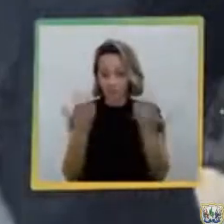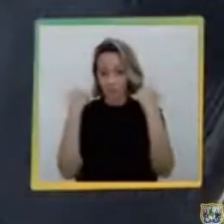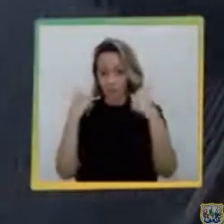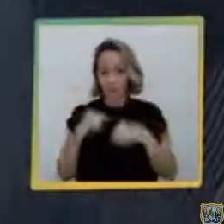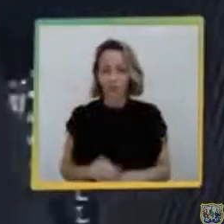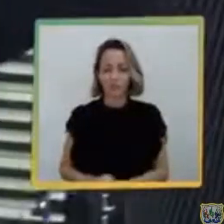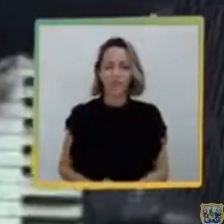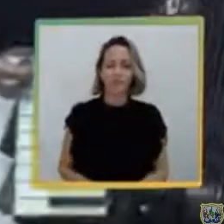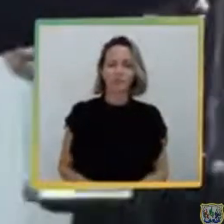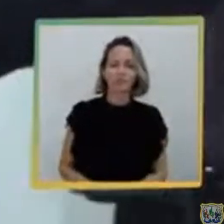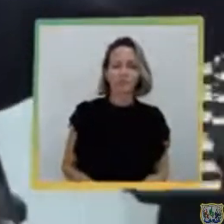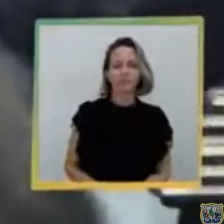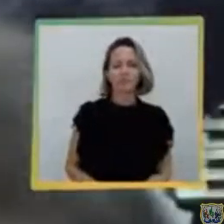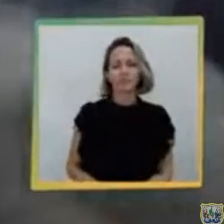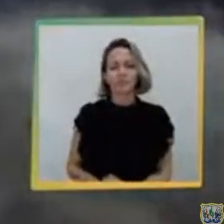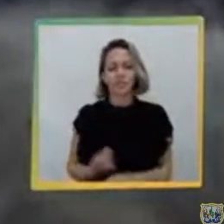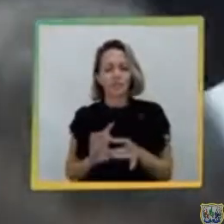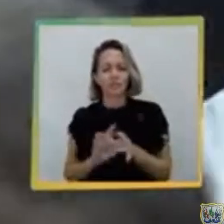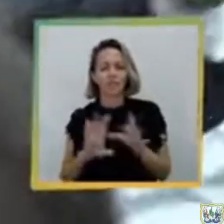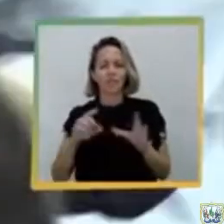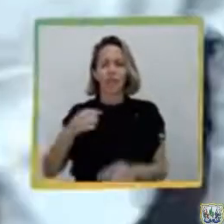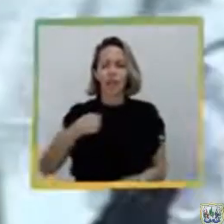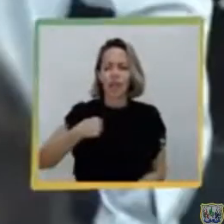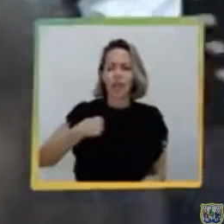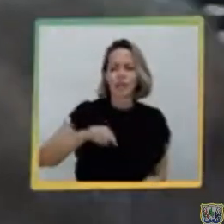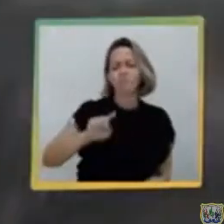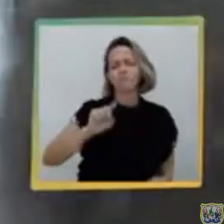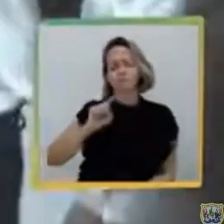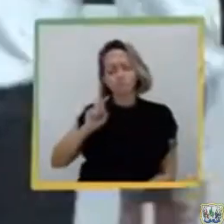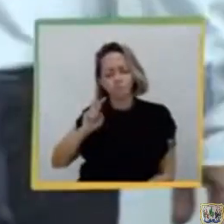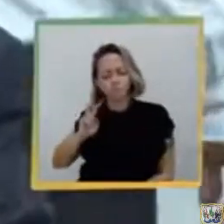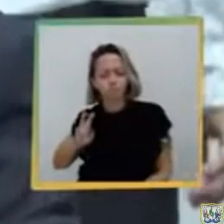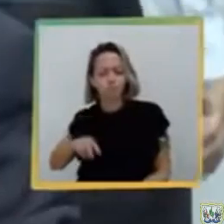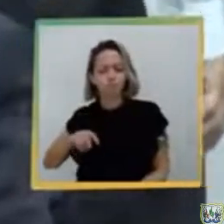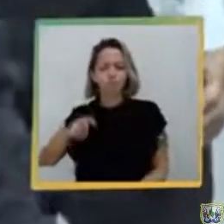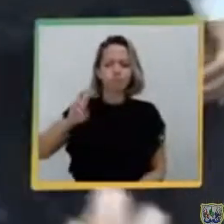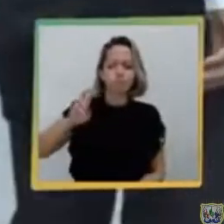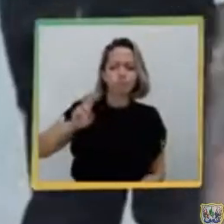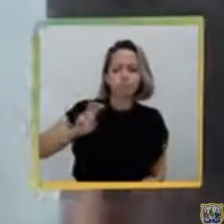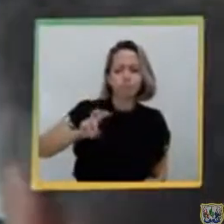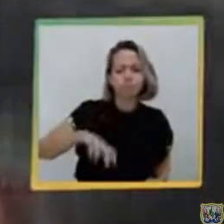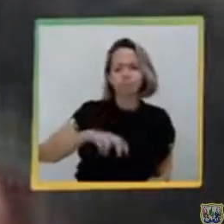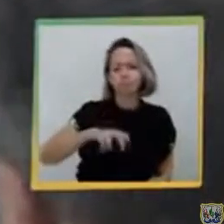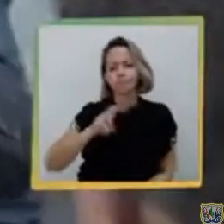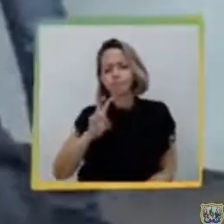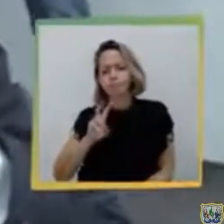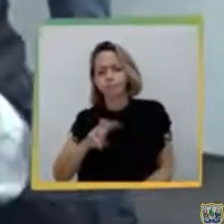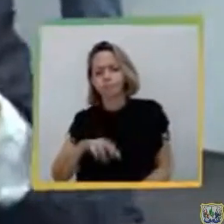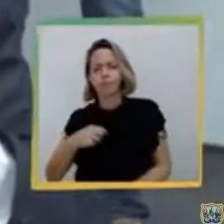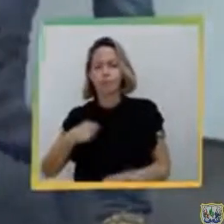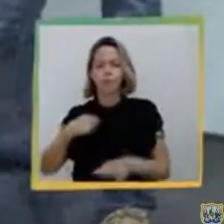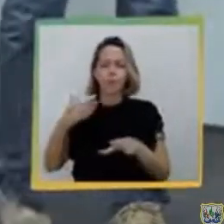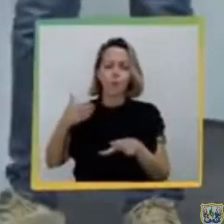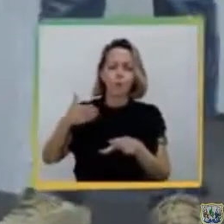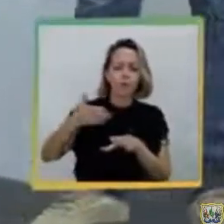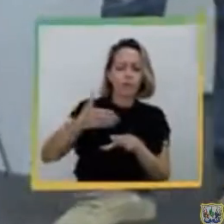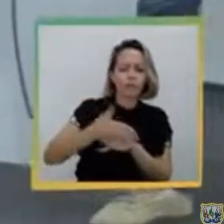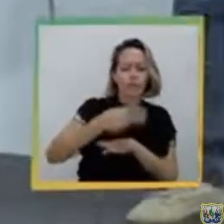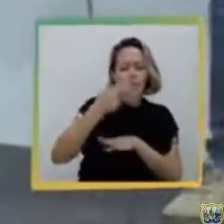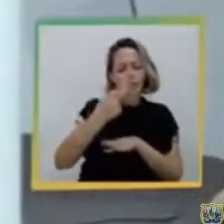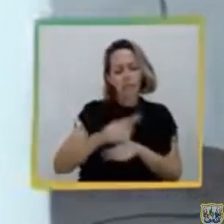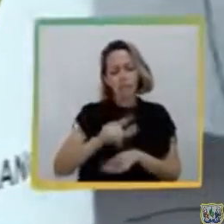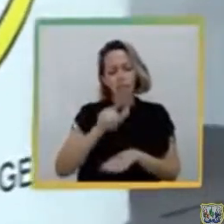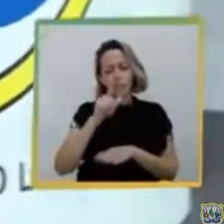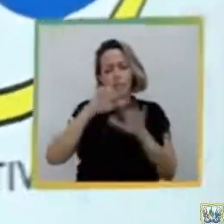Deixa eu passar, deixa eu entrar aqui neste bar.